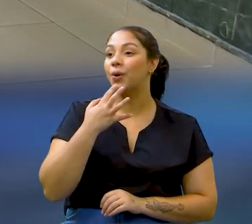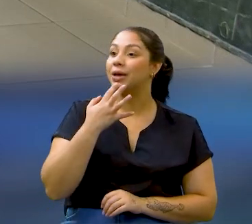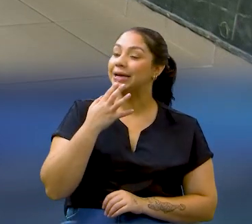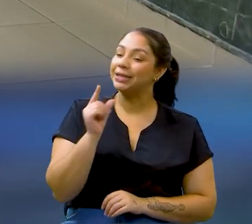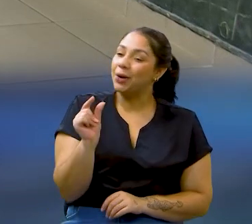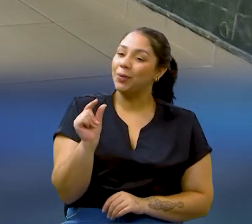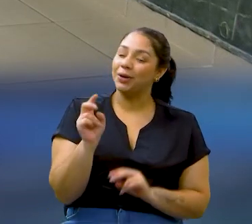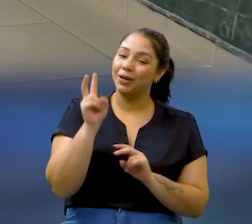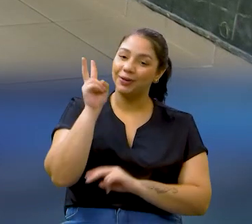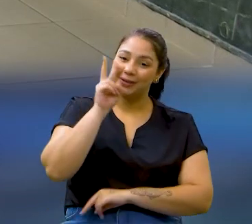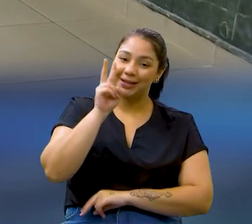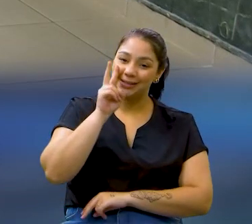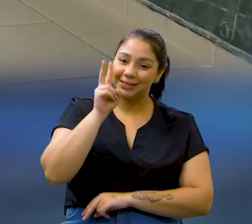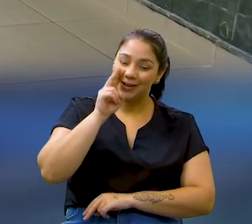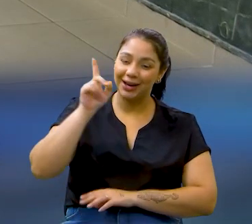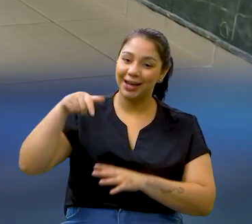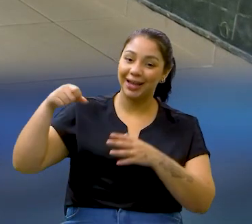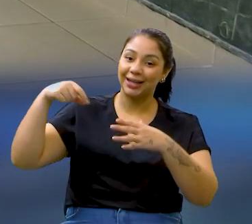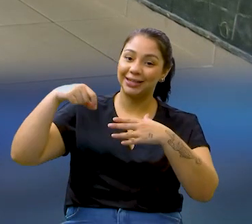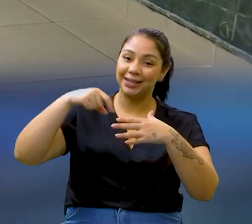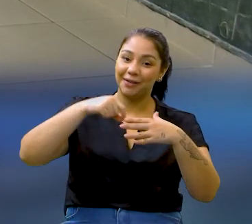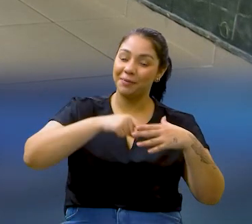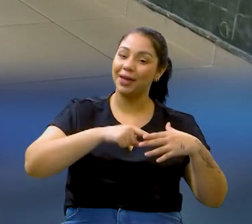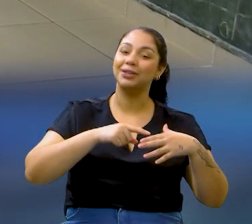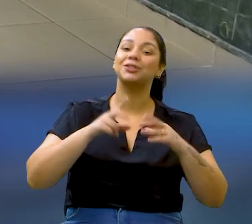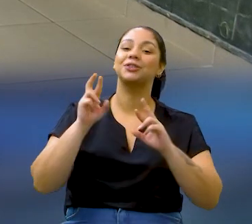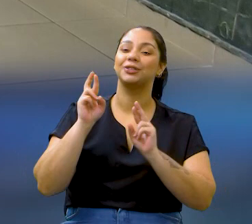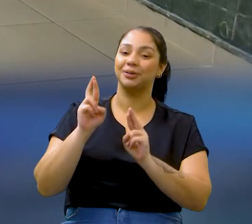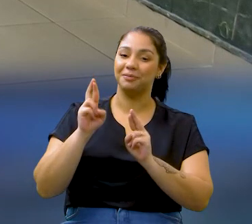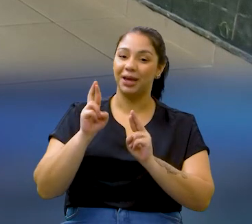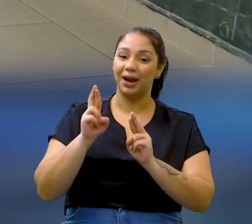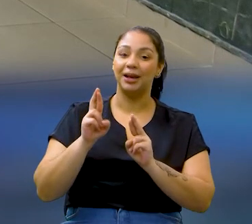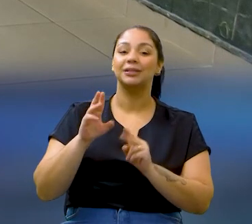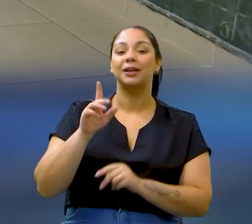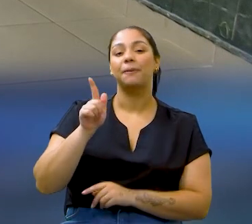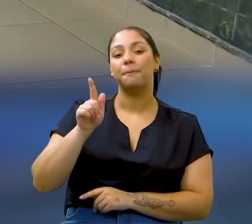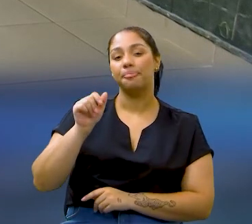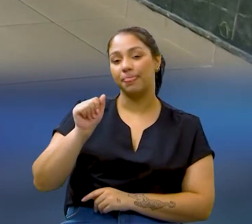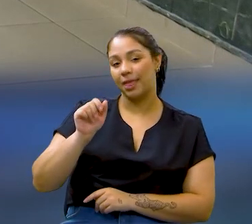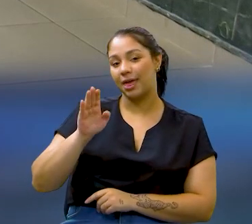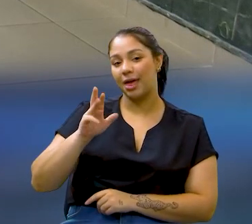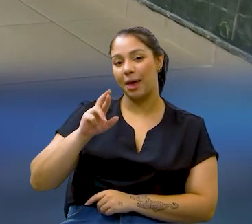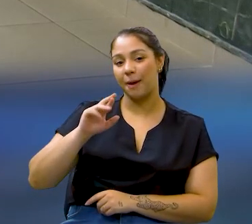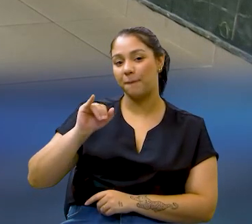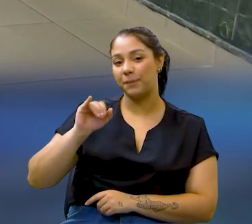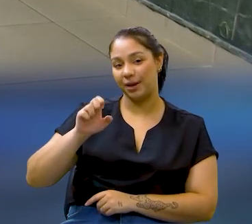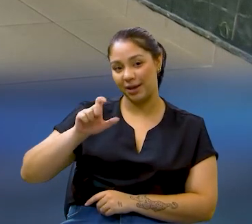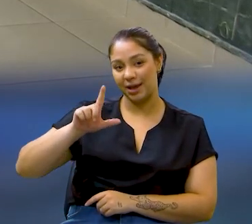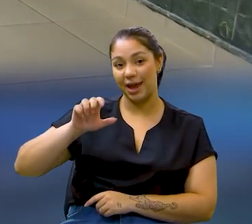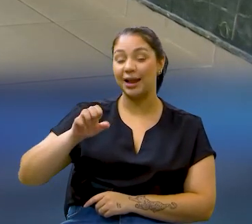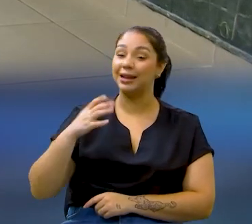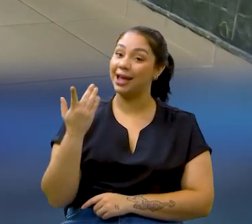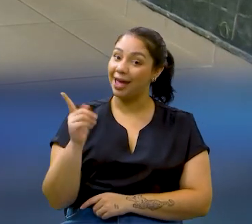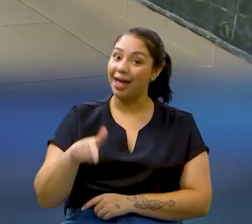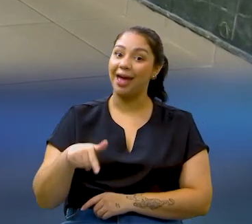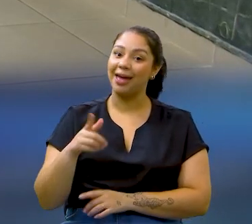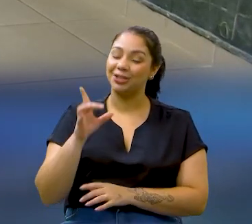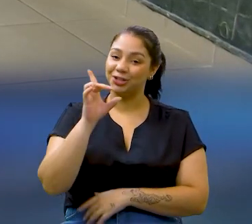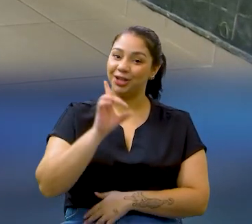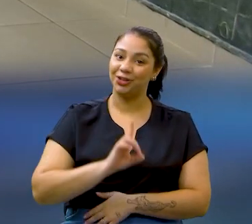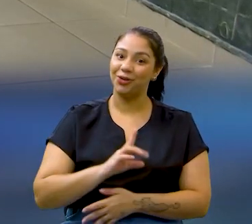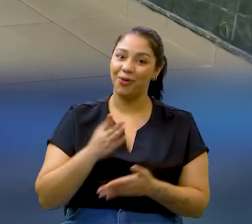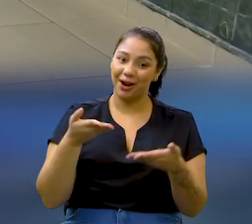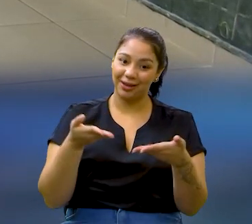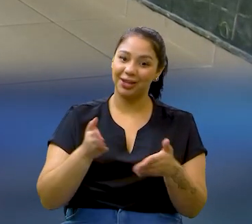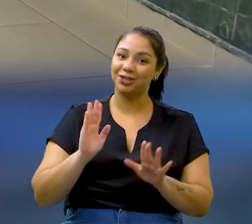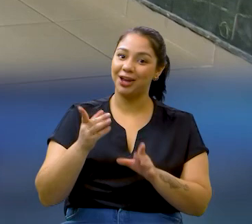A gente conheceu um pouco aqui da história do Semente Esperança. A Gabriele é diretora aqui do espaço, já está aqui há muito tempo.